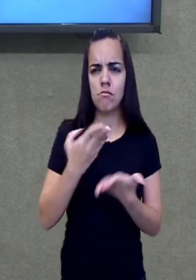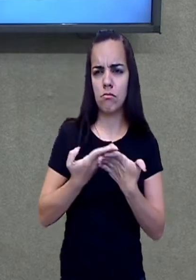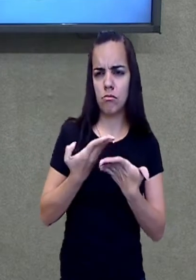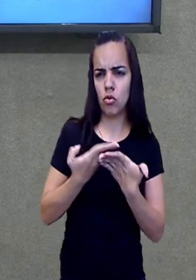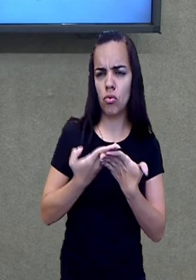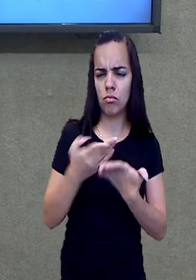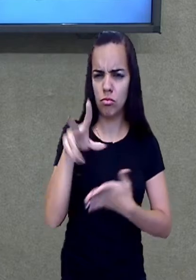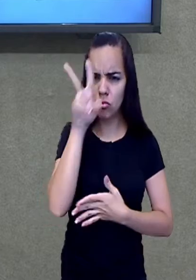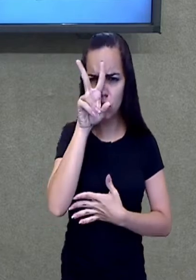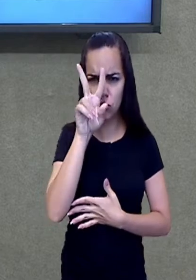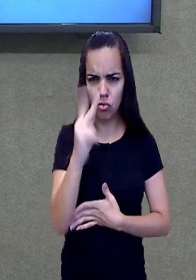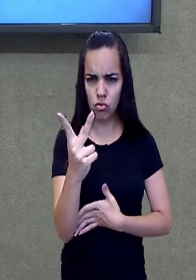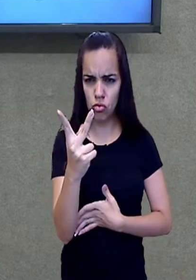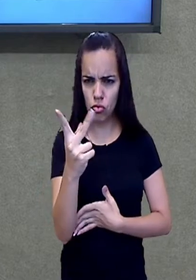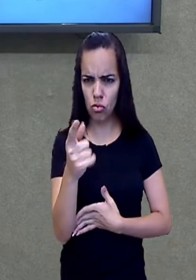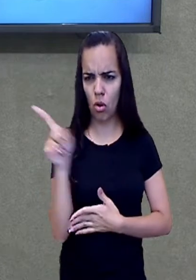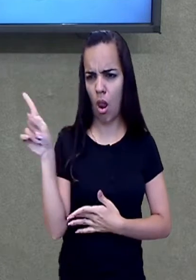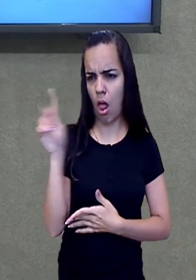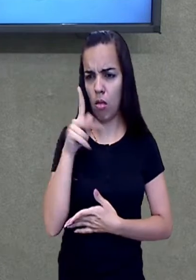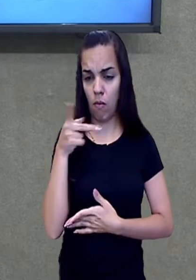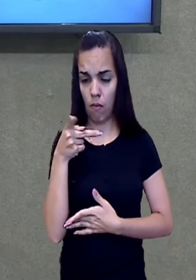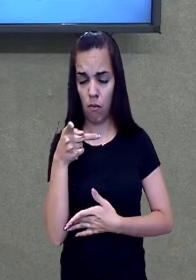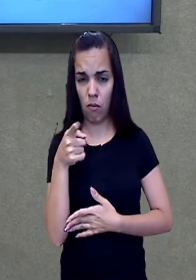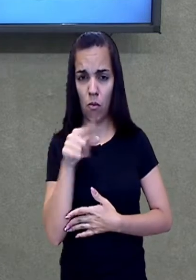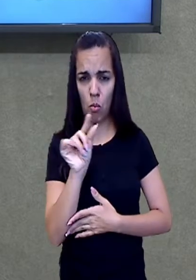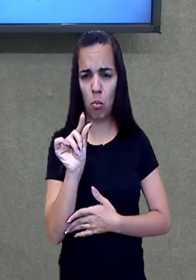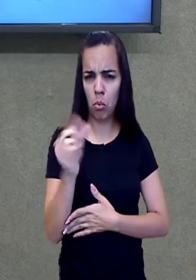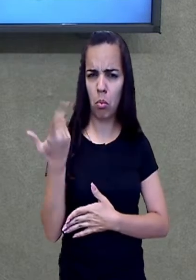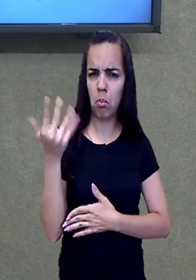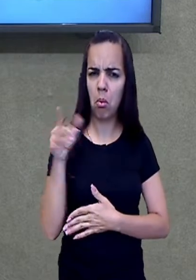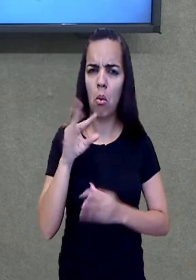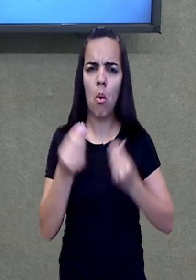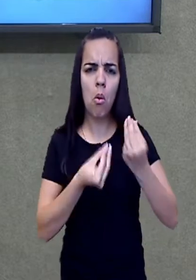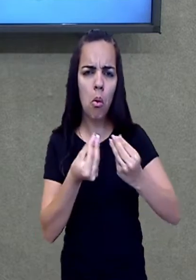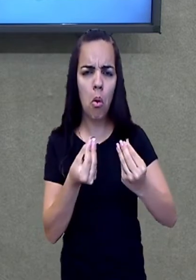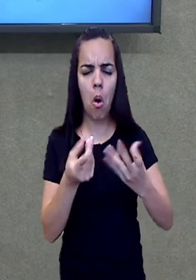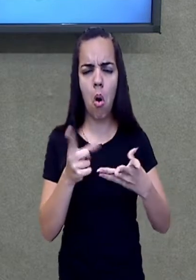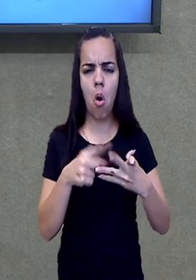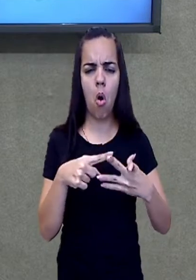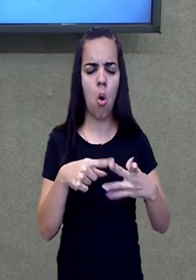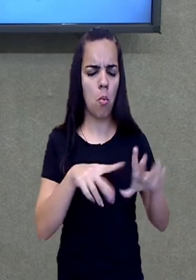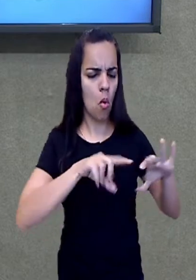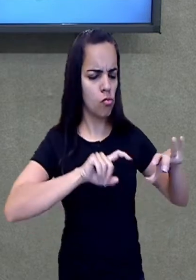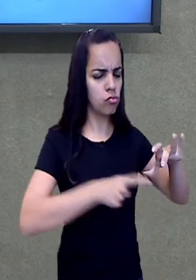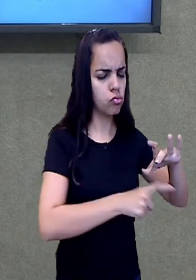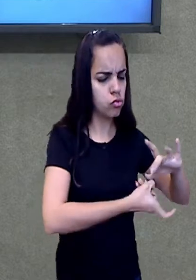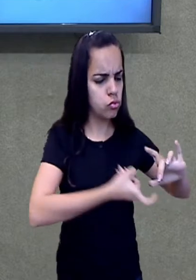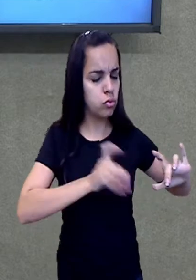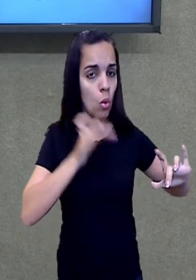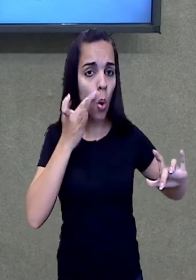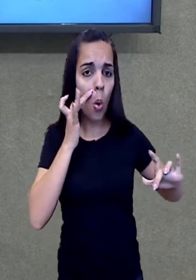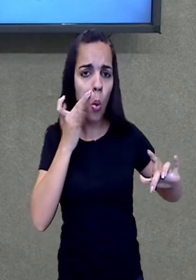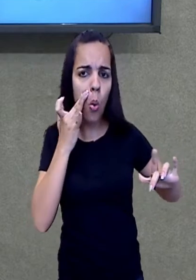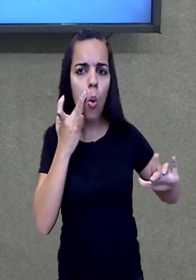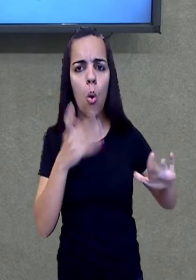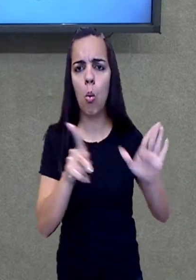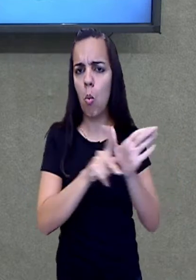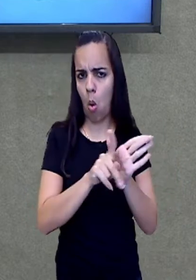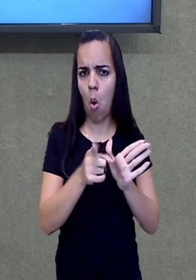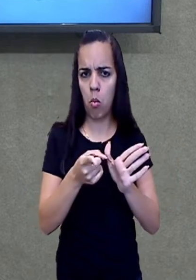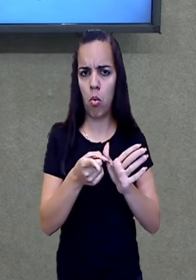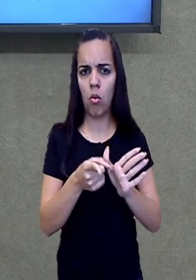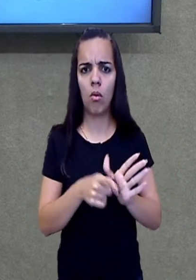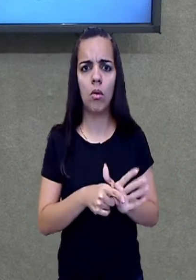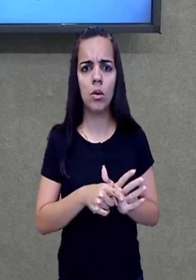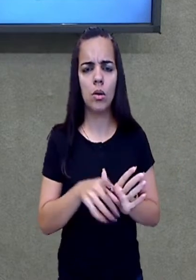sobre a retirada a época do ouro, né, no Brasil, a retirada do ouro, que é um mineral, e a gente já viu que